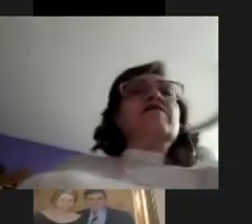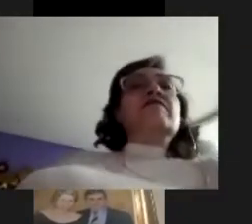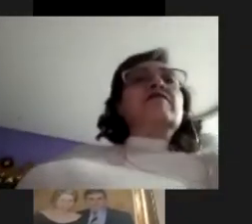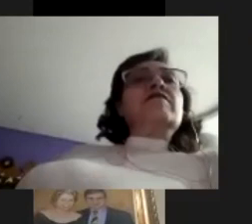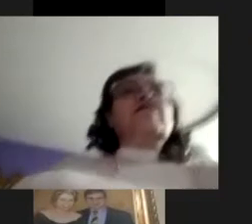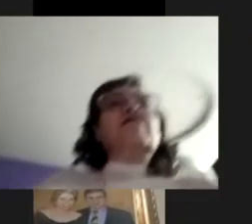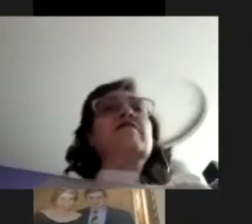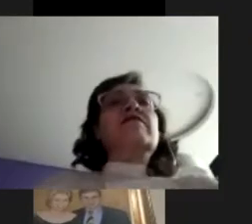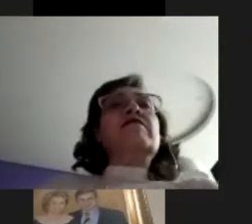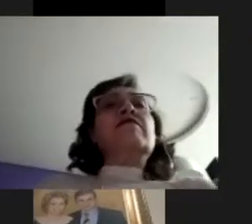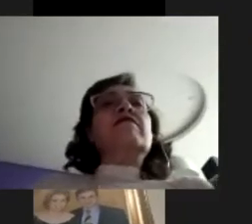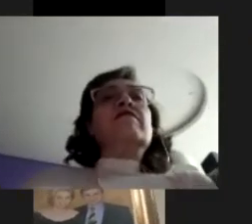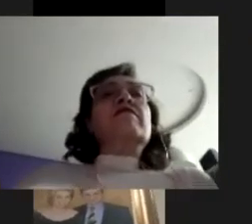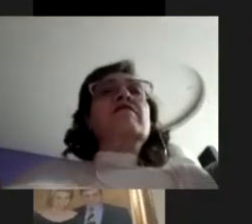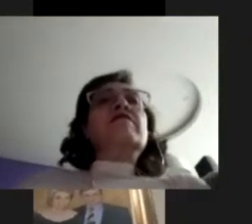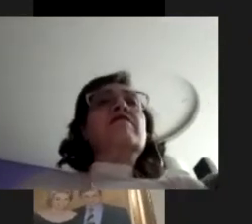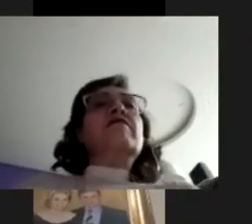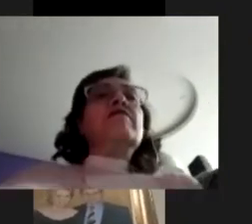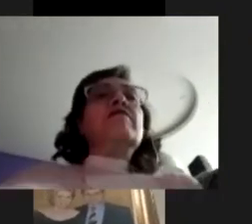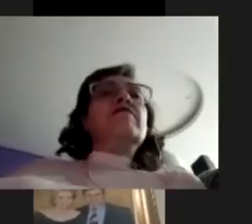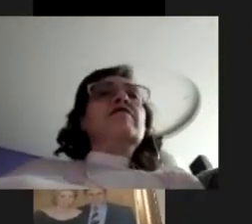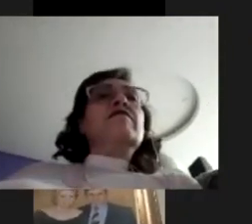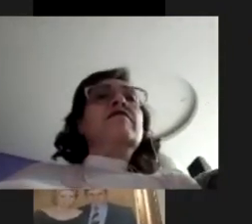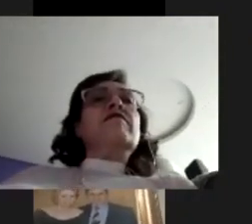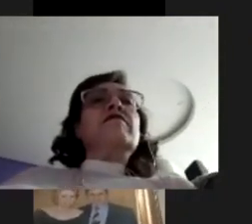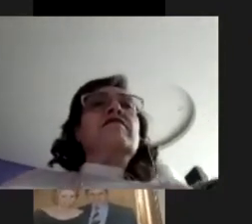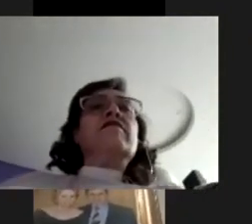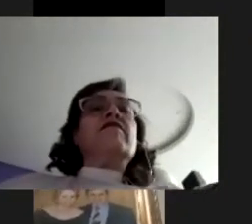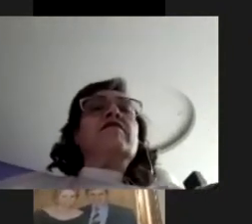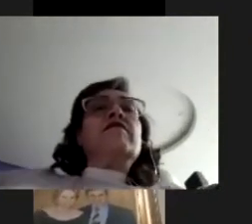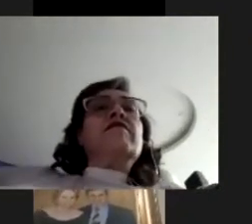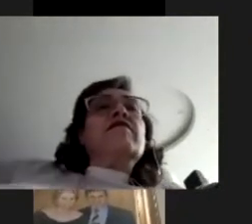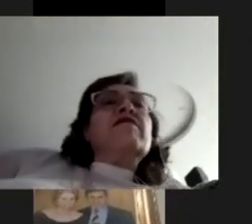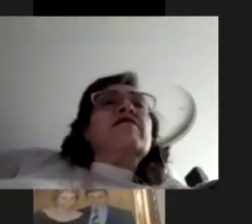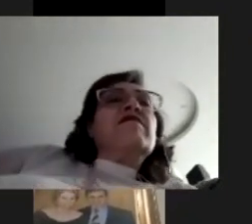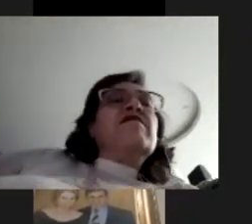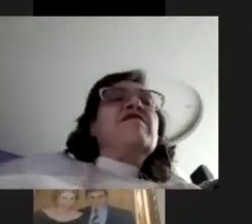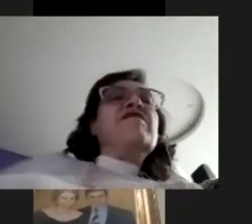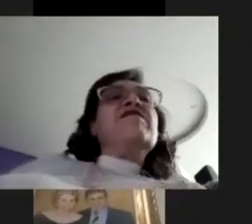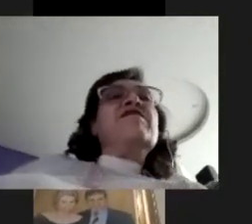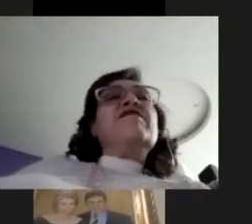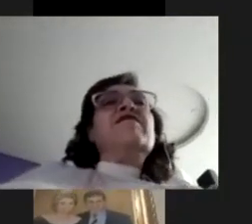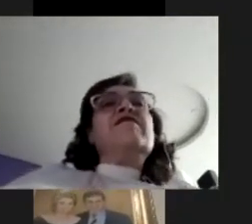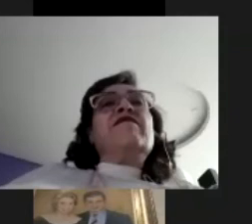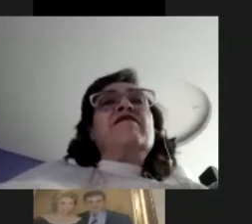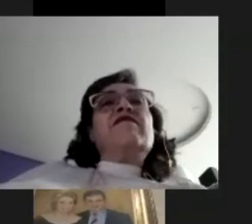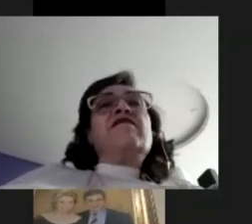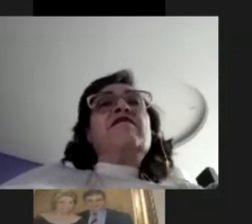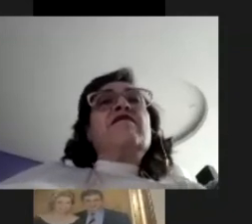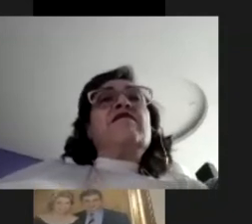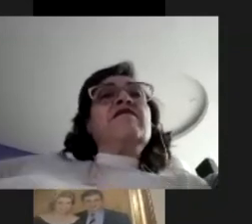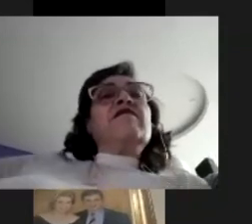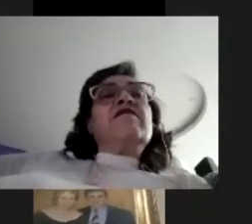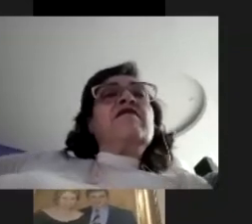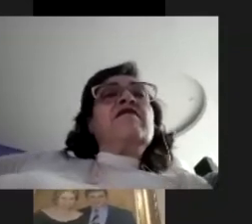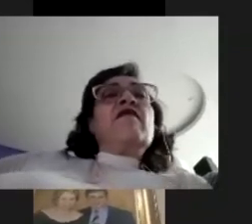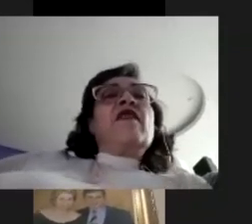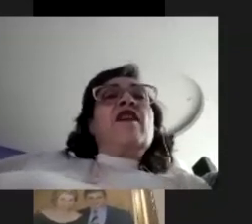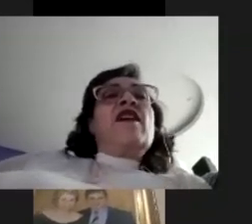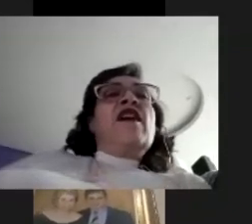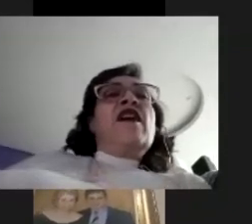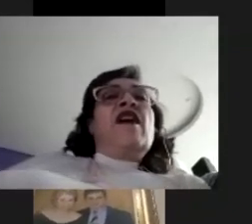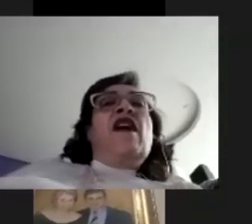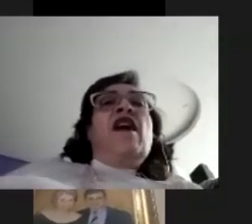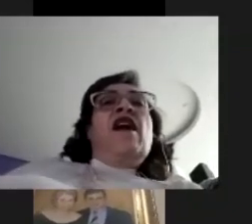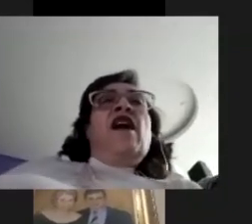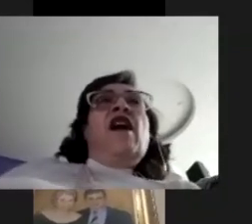entre 30 e 120 carboidratos por dia, gramas de carboidrato por dia. Então, o que que significa isso? Você tem